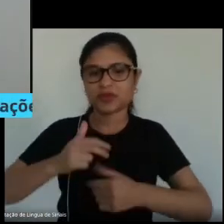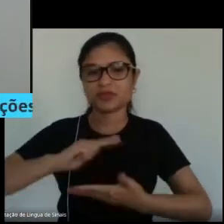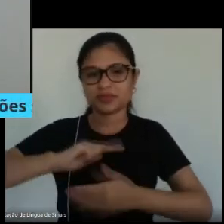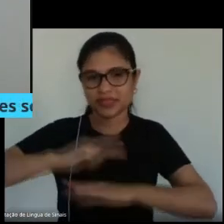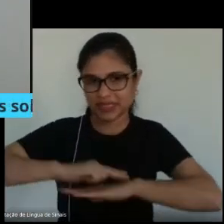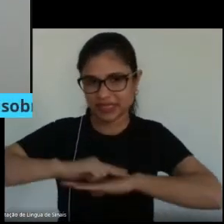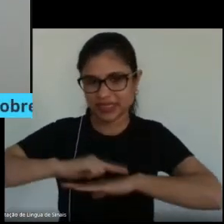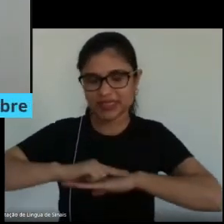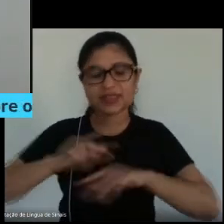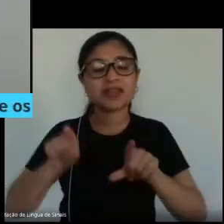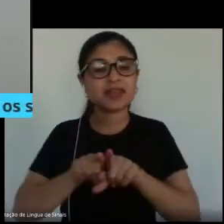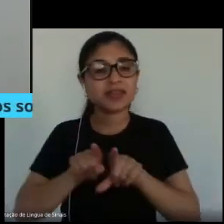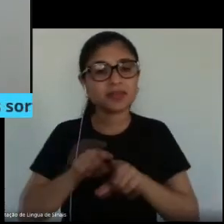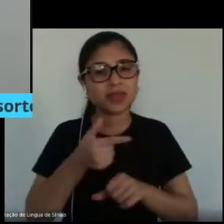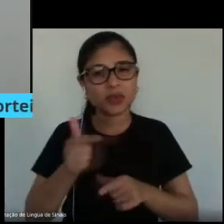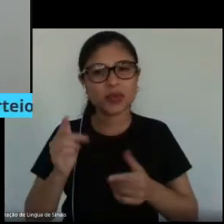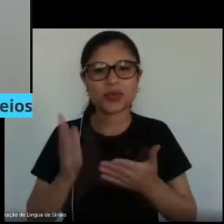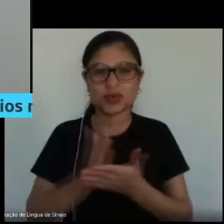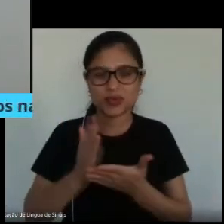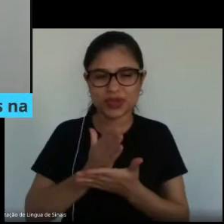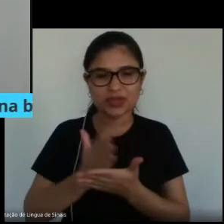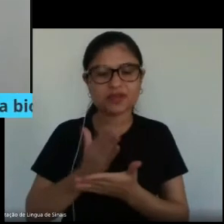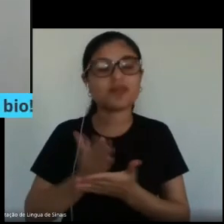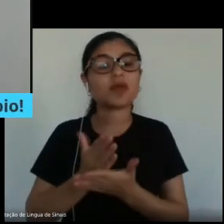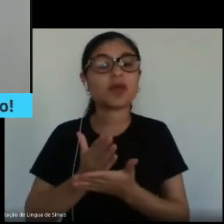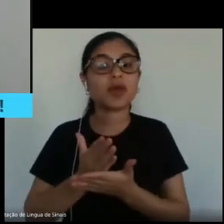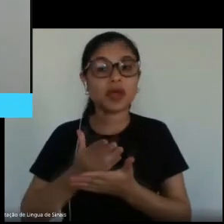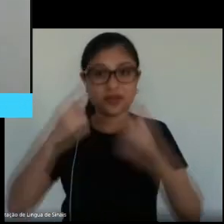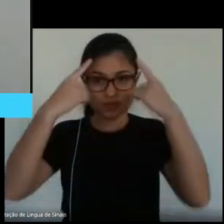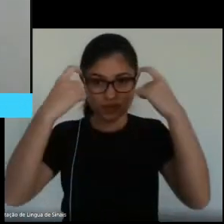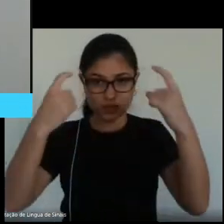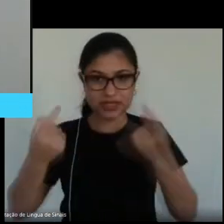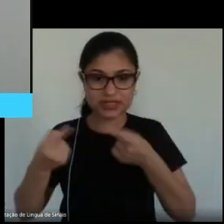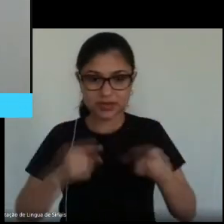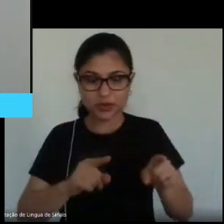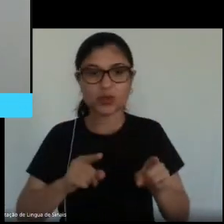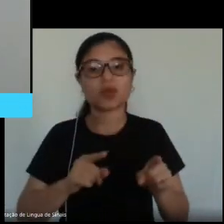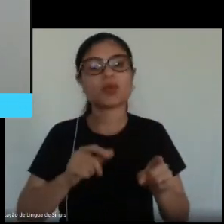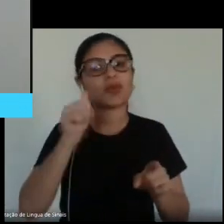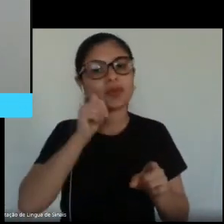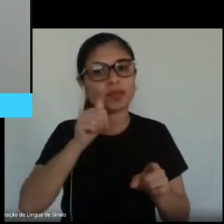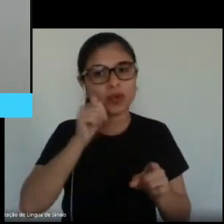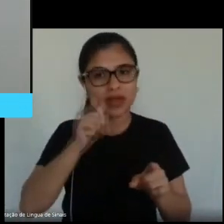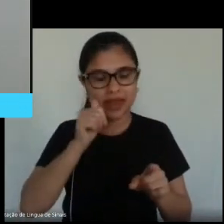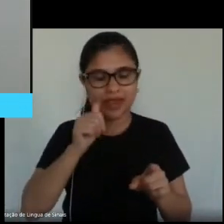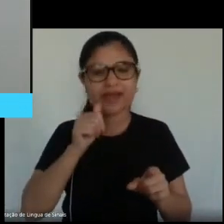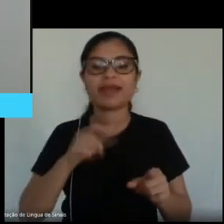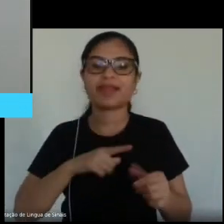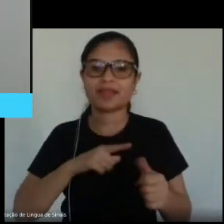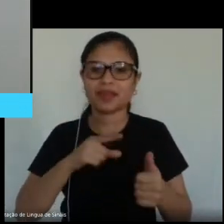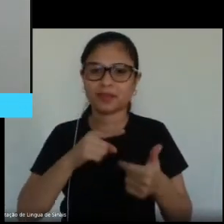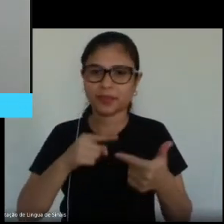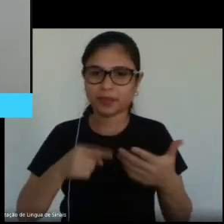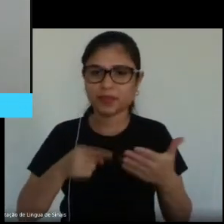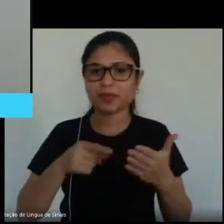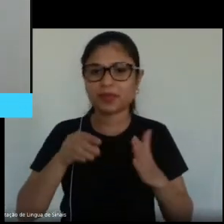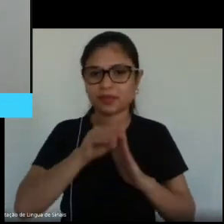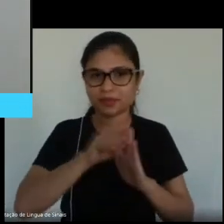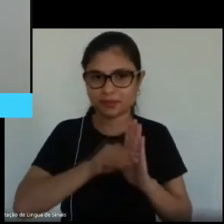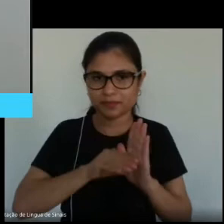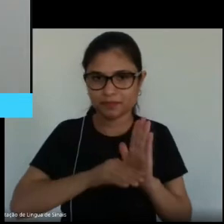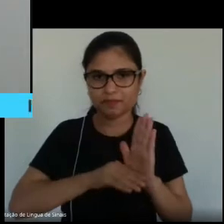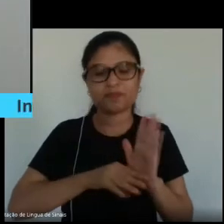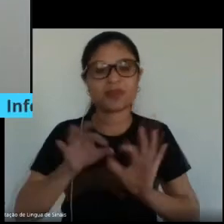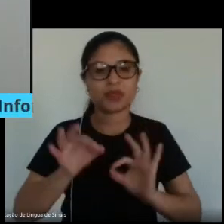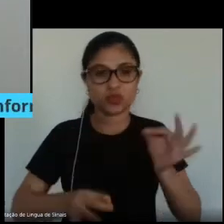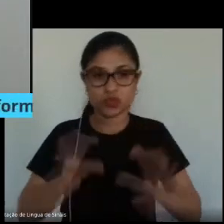Mulher, Parâmetros para a Atuação no Judiciário da Nova Praxis. Nas redes sociais da semana temos mais detalhes sobre esses parceiros.